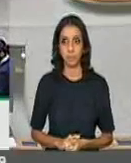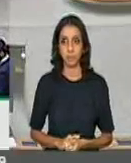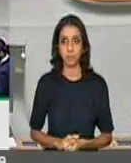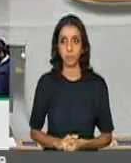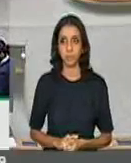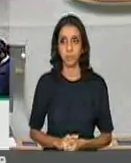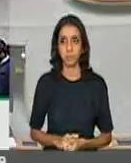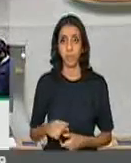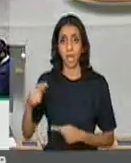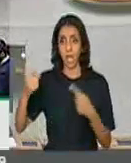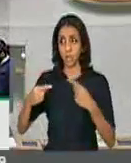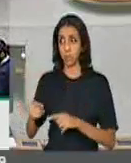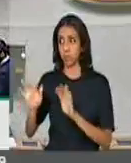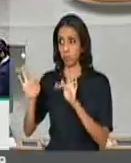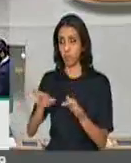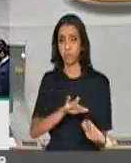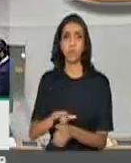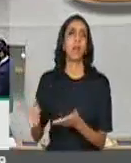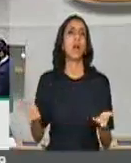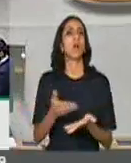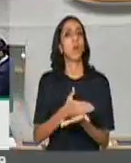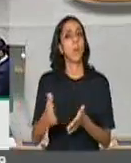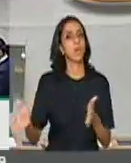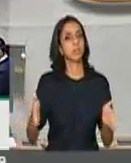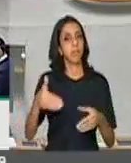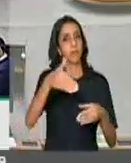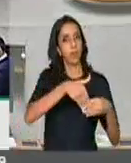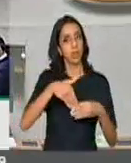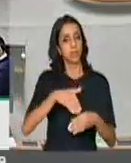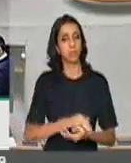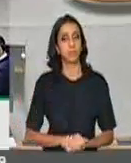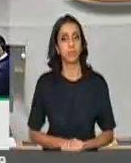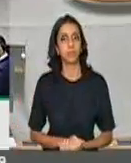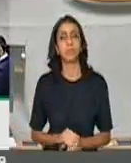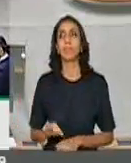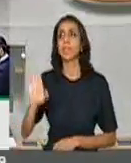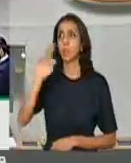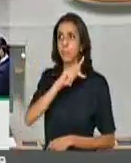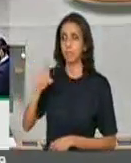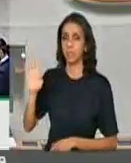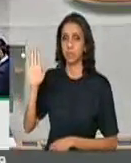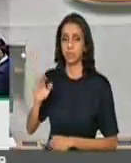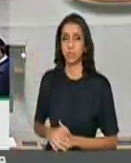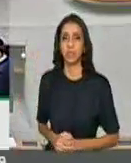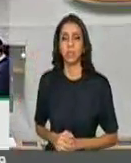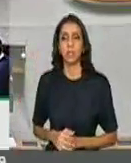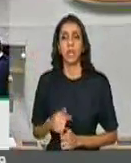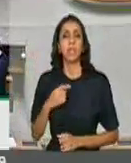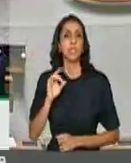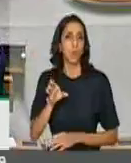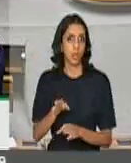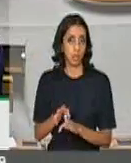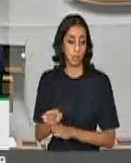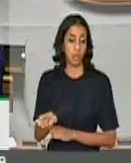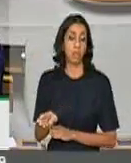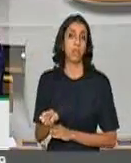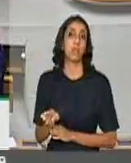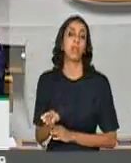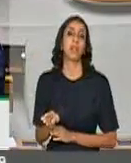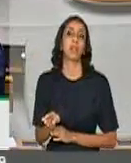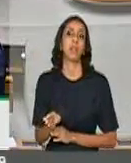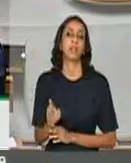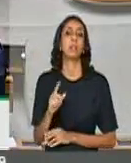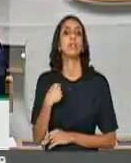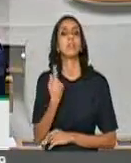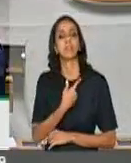Declaro encerrada a discussão. Passa-se a votação. Senhor presidente, orientação de bancada. Orientar apenas para dizer que